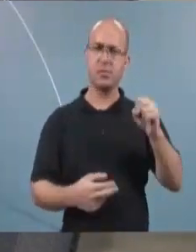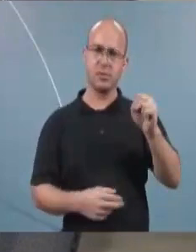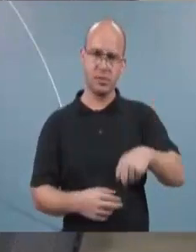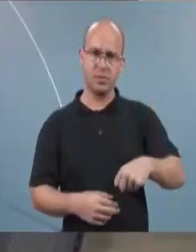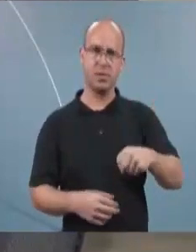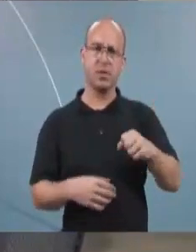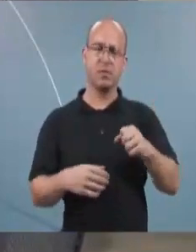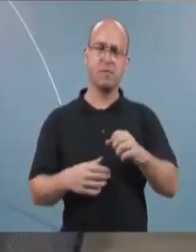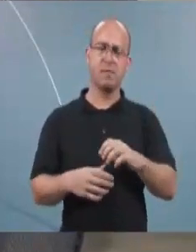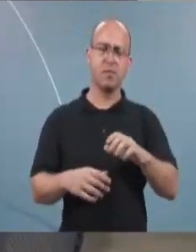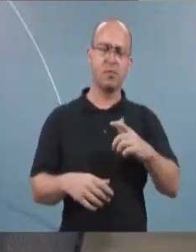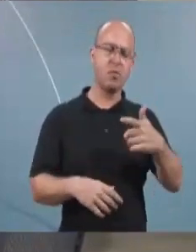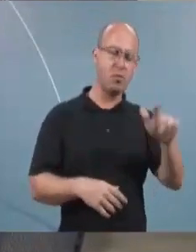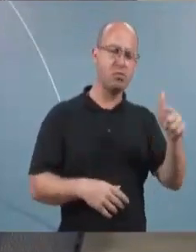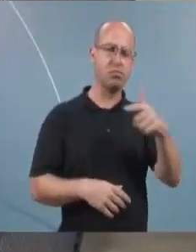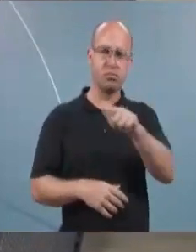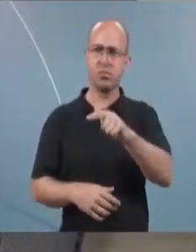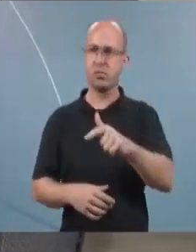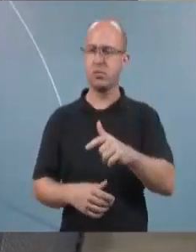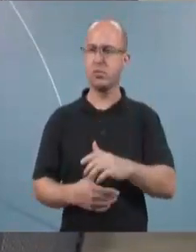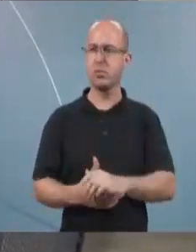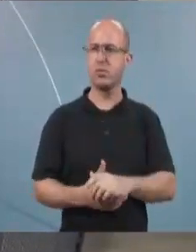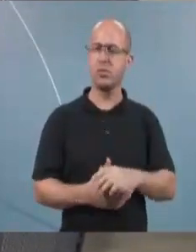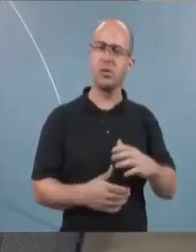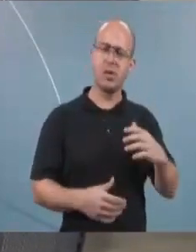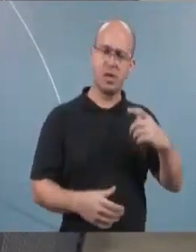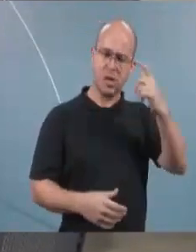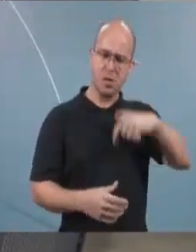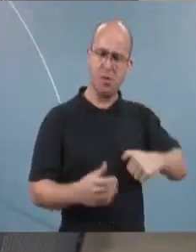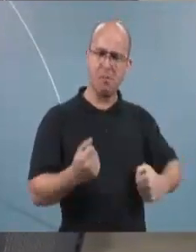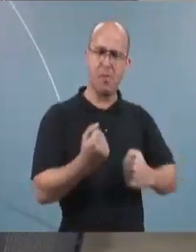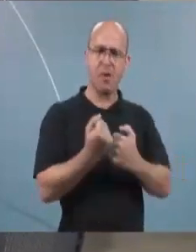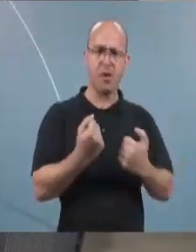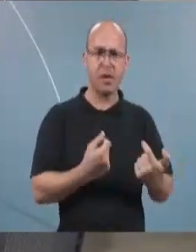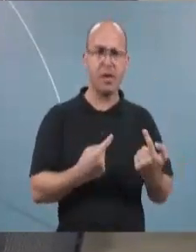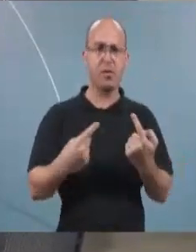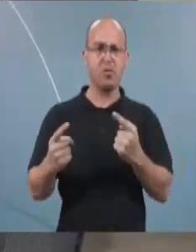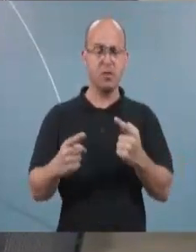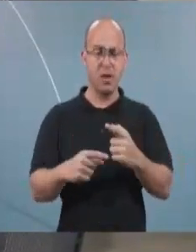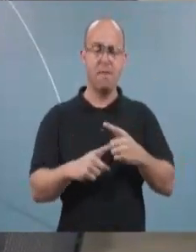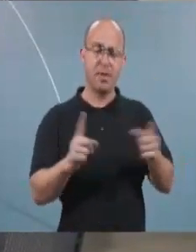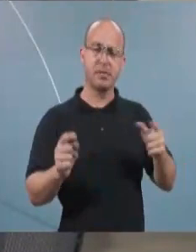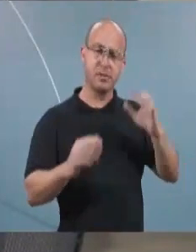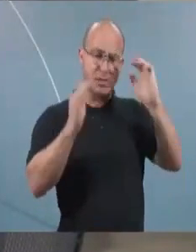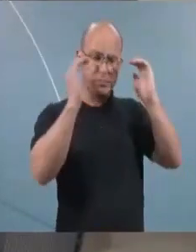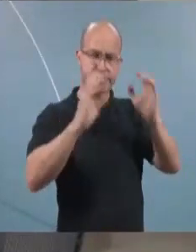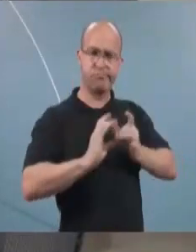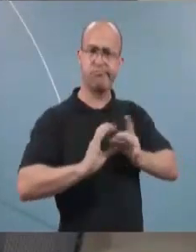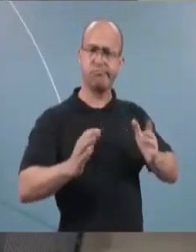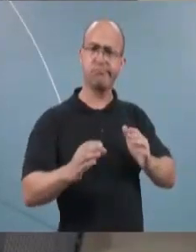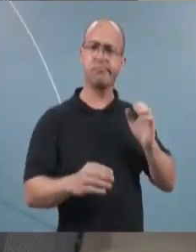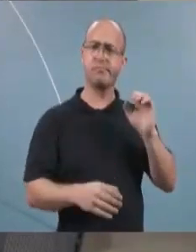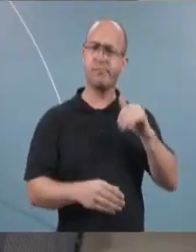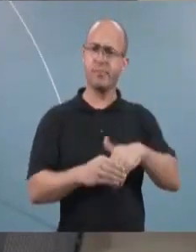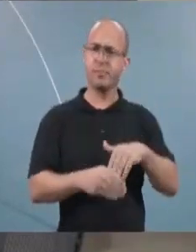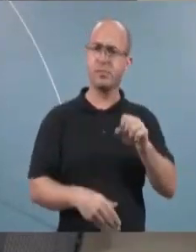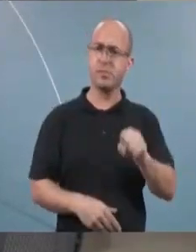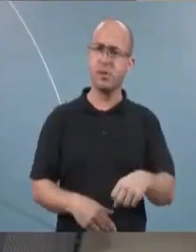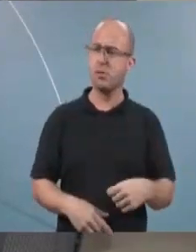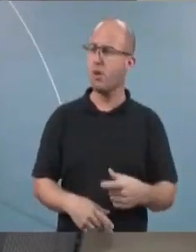como muitas outras inclusive contradas que nós apoiamos em respeito à democracia